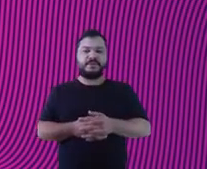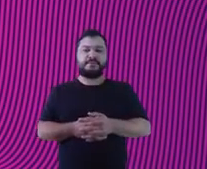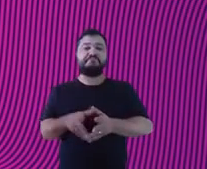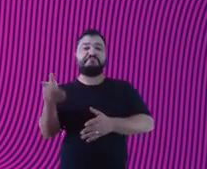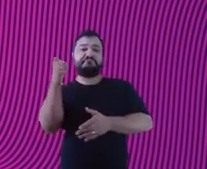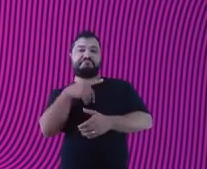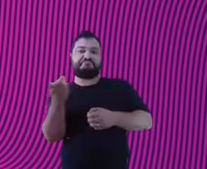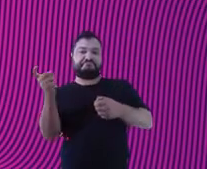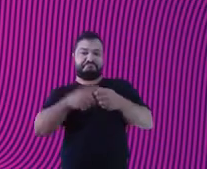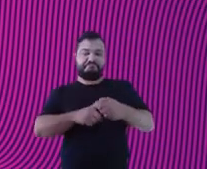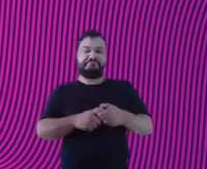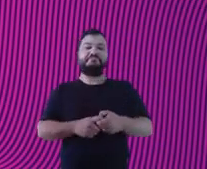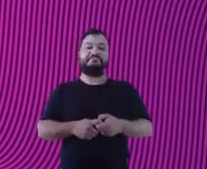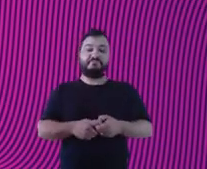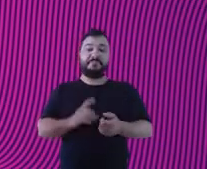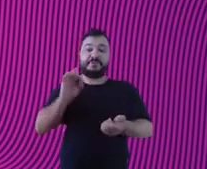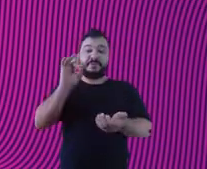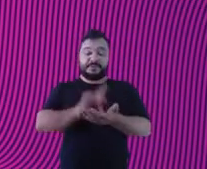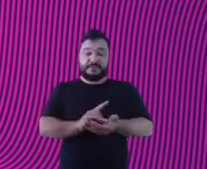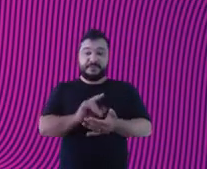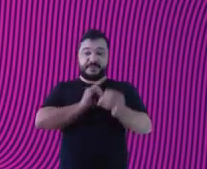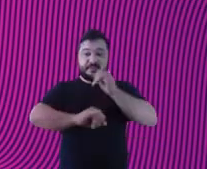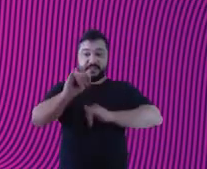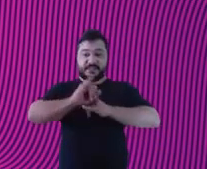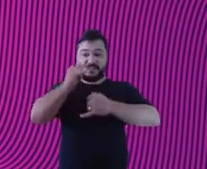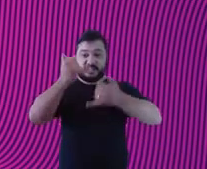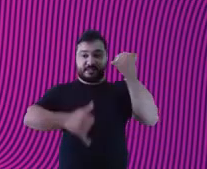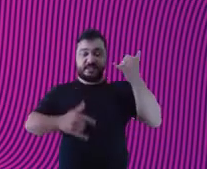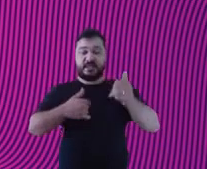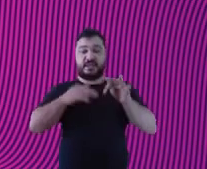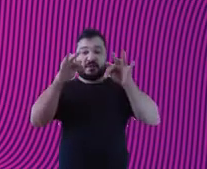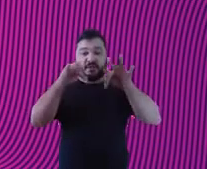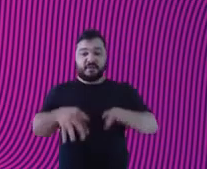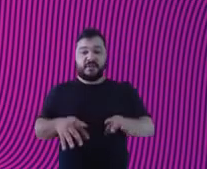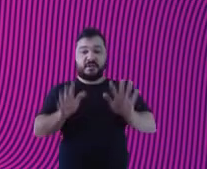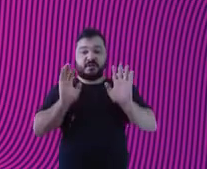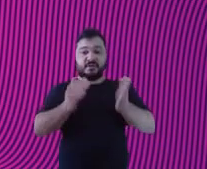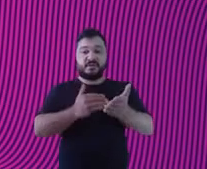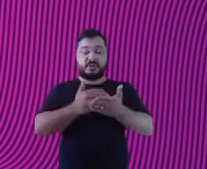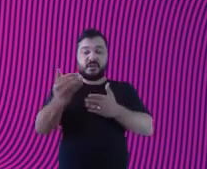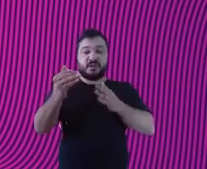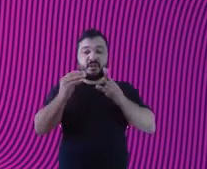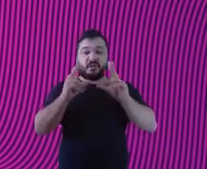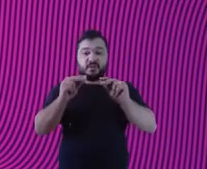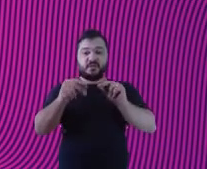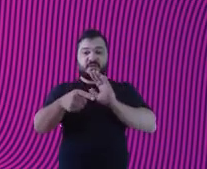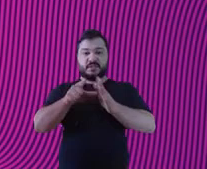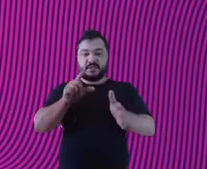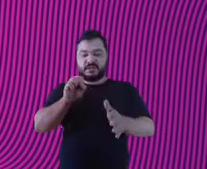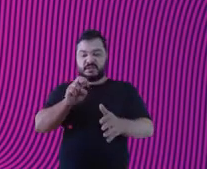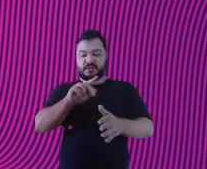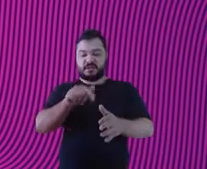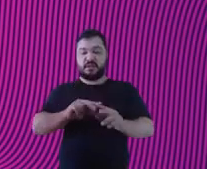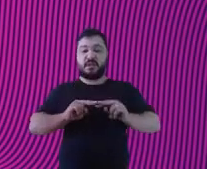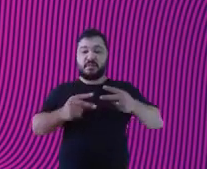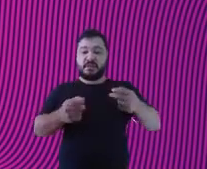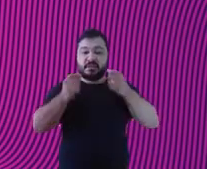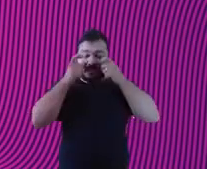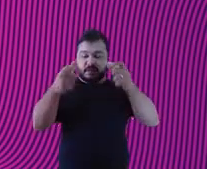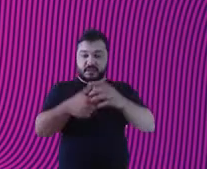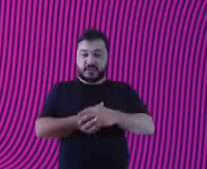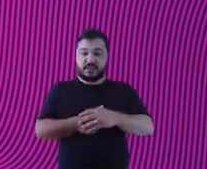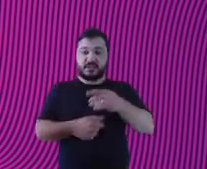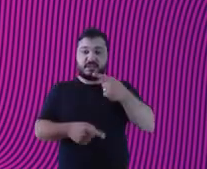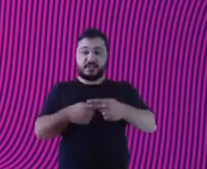voltar? Na verdade, a internet caiu, eu peguei só o final do caso, mas eu tinha conversado um pouco com a Suzana. Essa migração é bem interessante, né? Porque quem